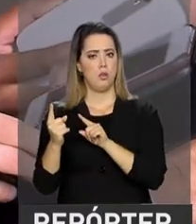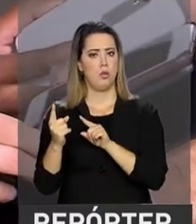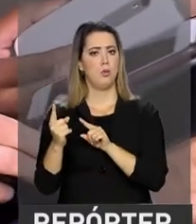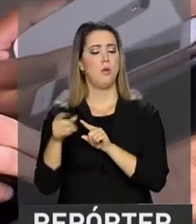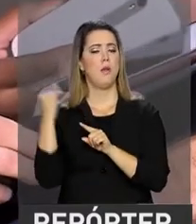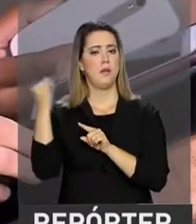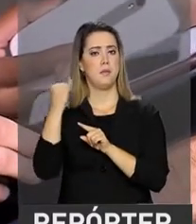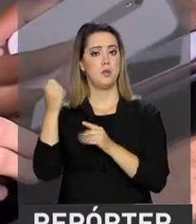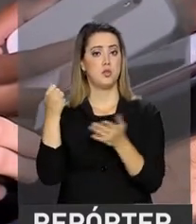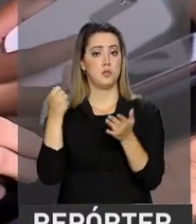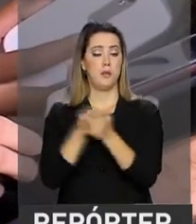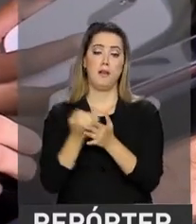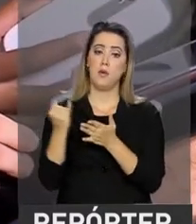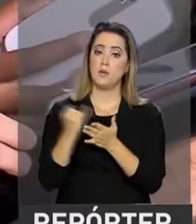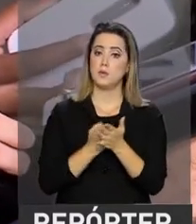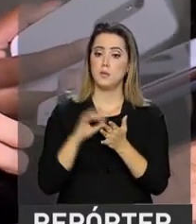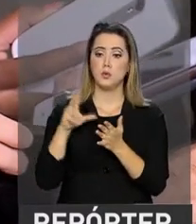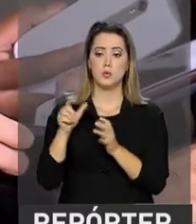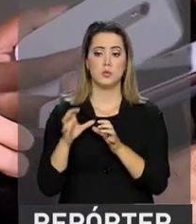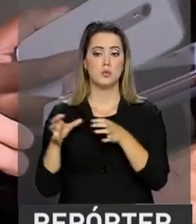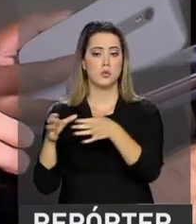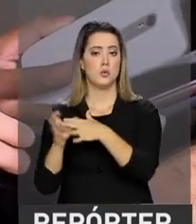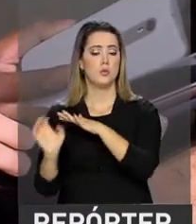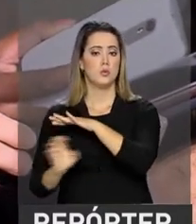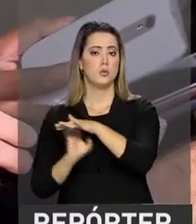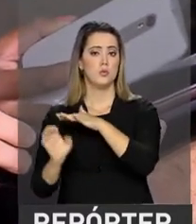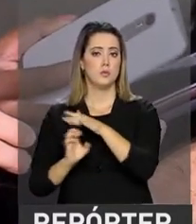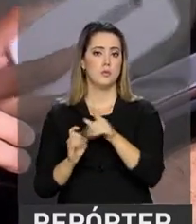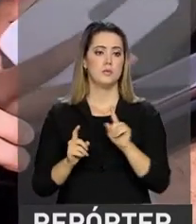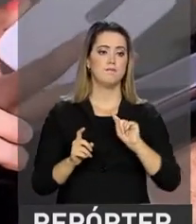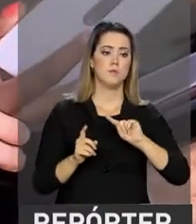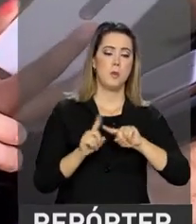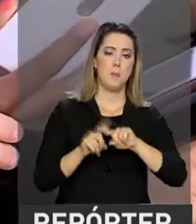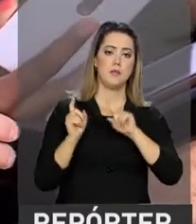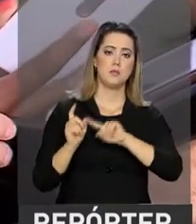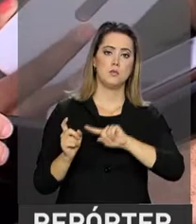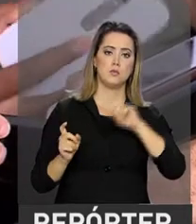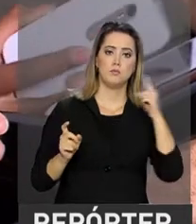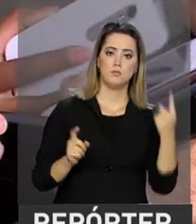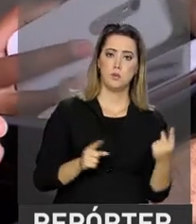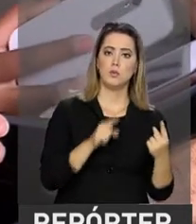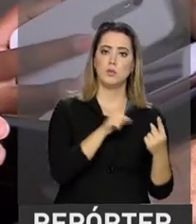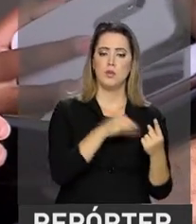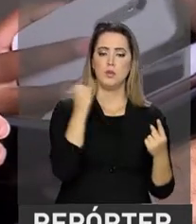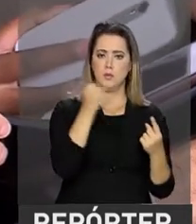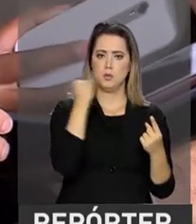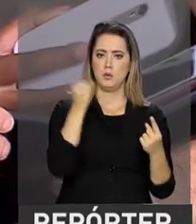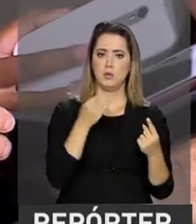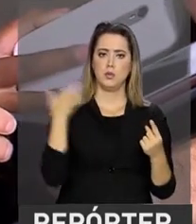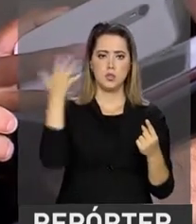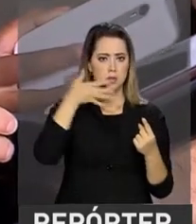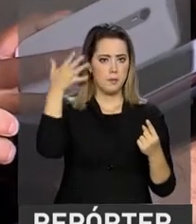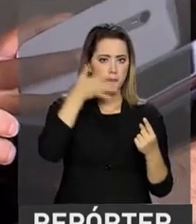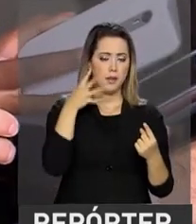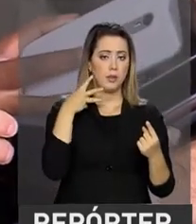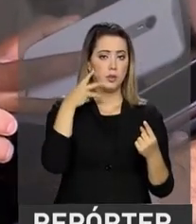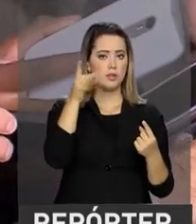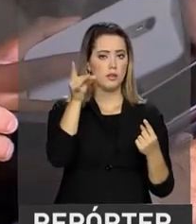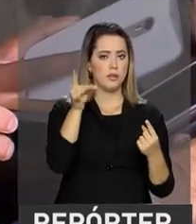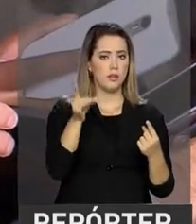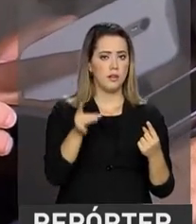dos impostos por todos os presos estão dificuldades por outro lado é importante ficar claro que a